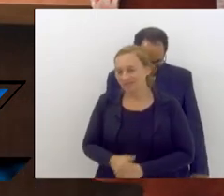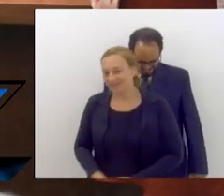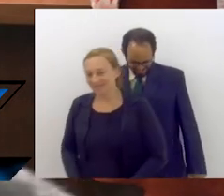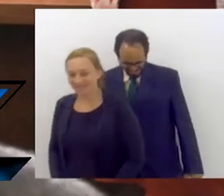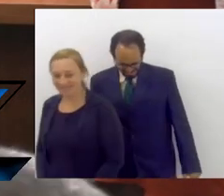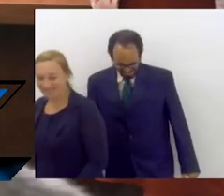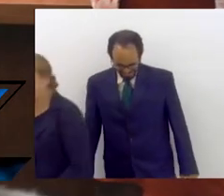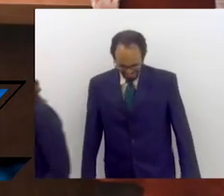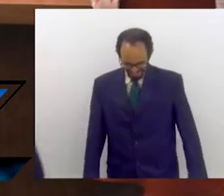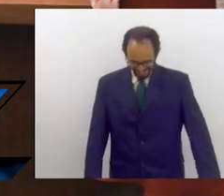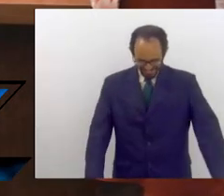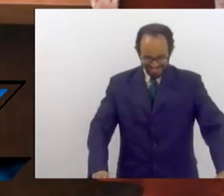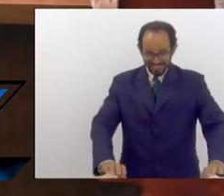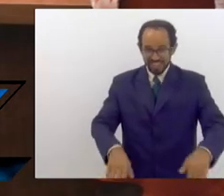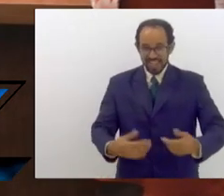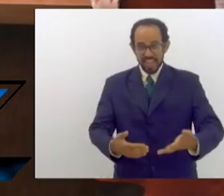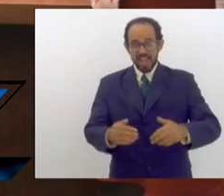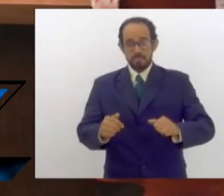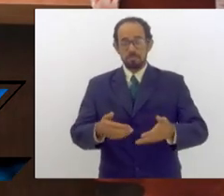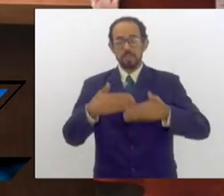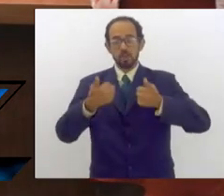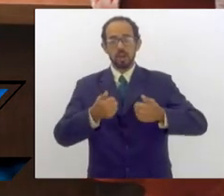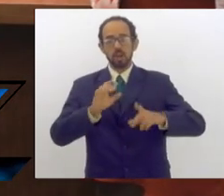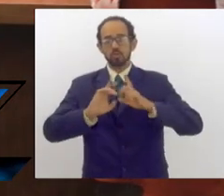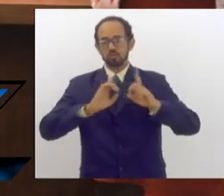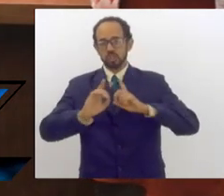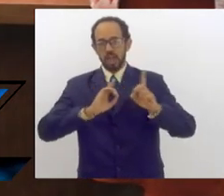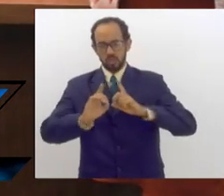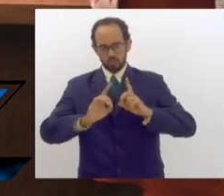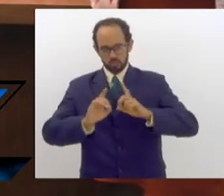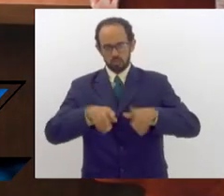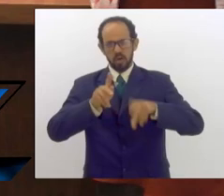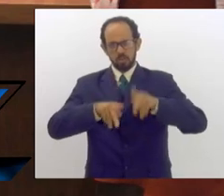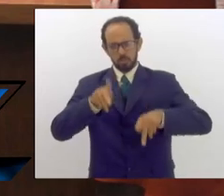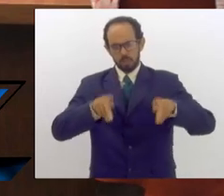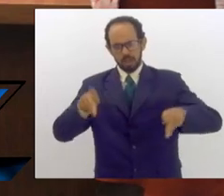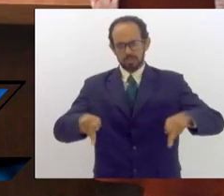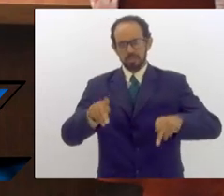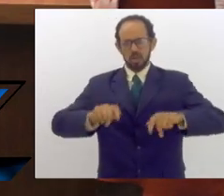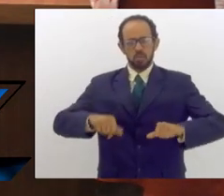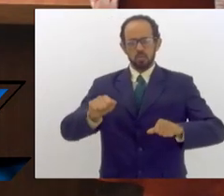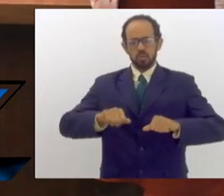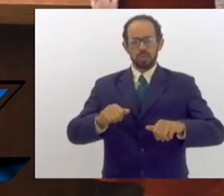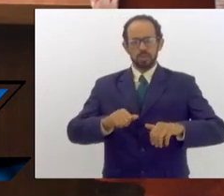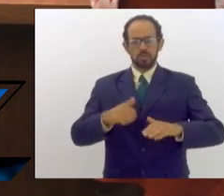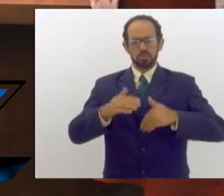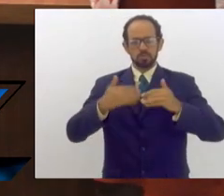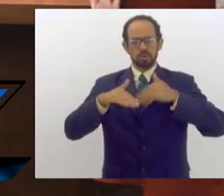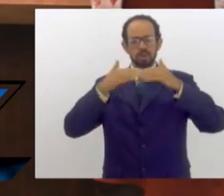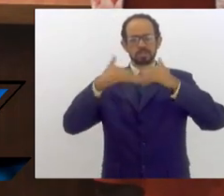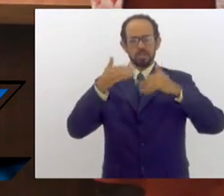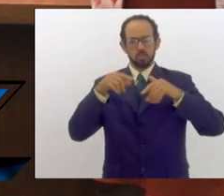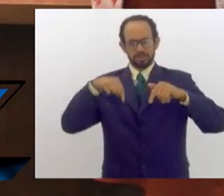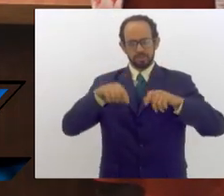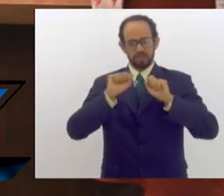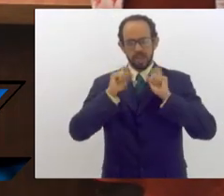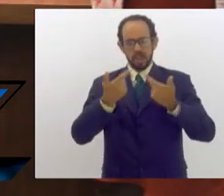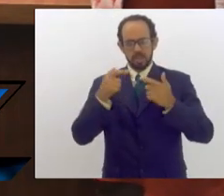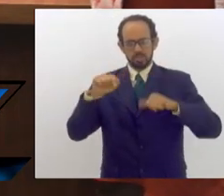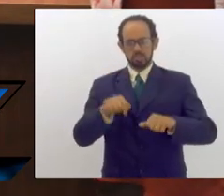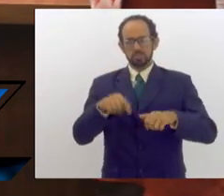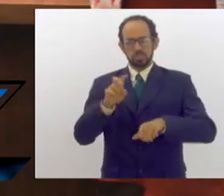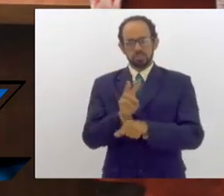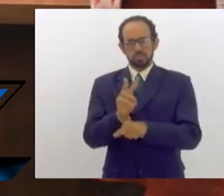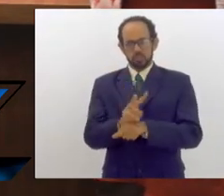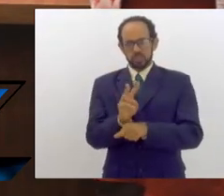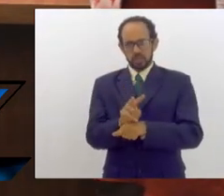Governo do Estado ampliar o diálogo com todo o campo popular e Progressista e democrático dessa casa para que a gente possa sair em defesa de todo